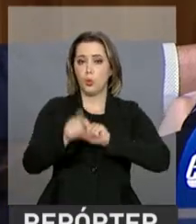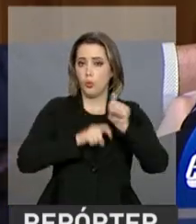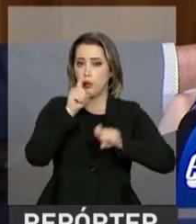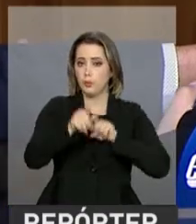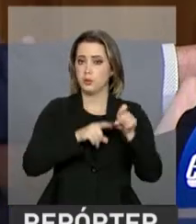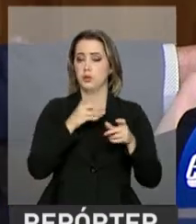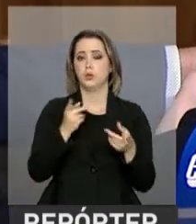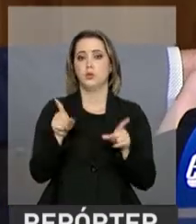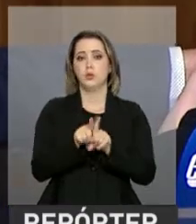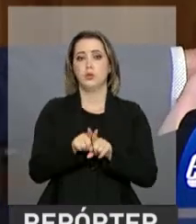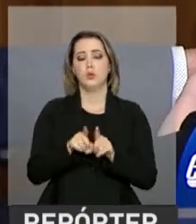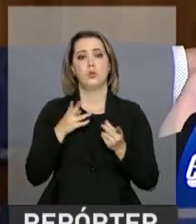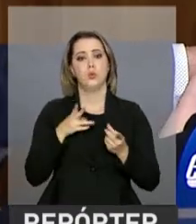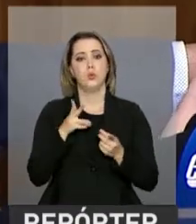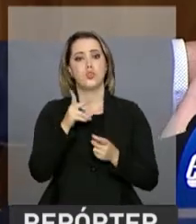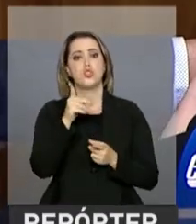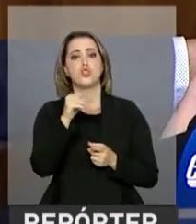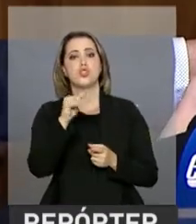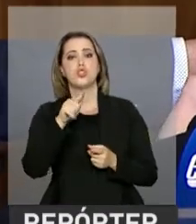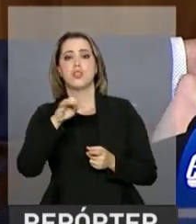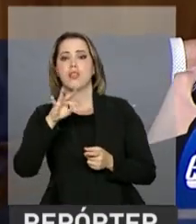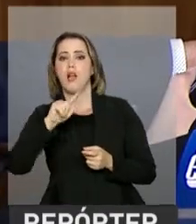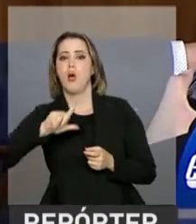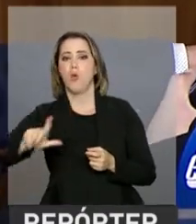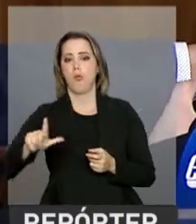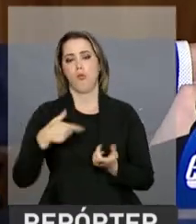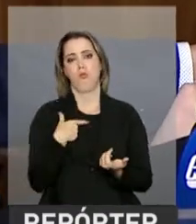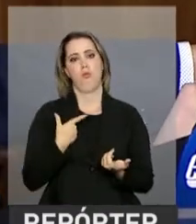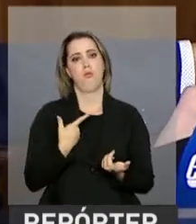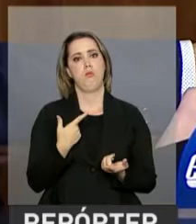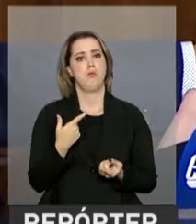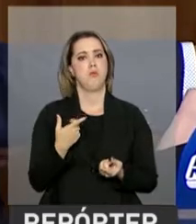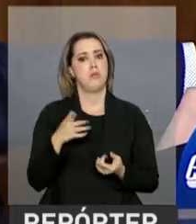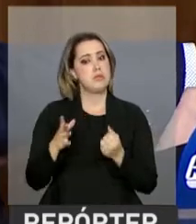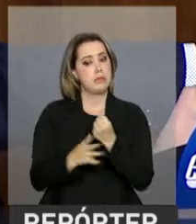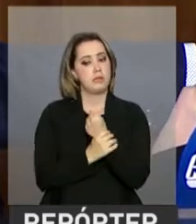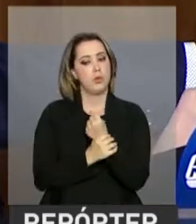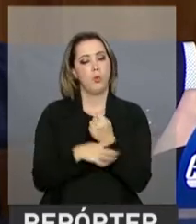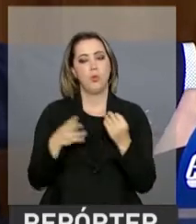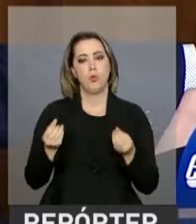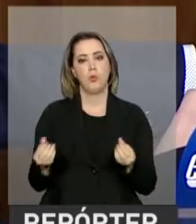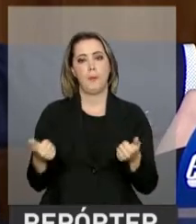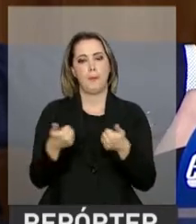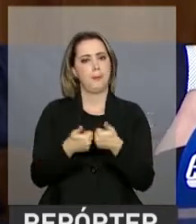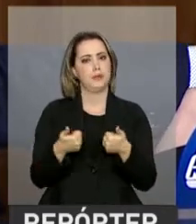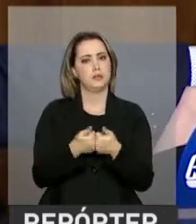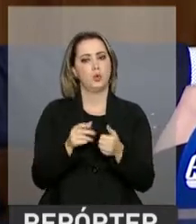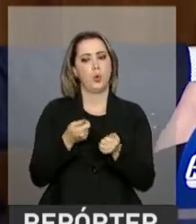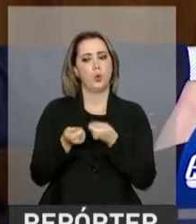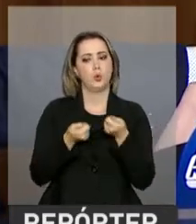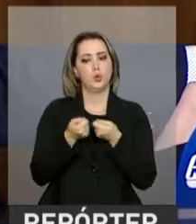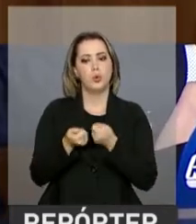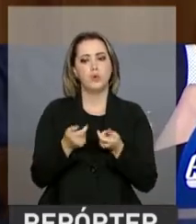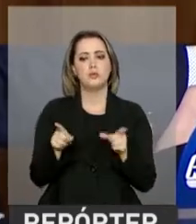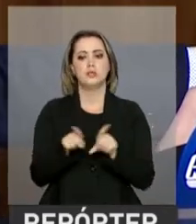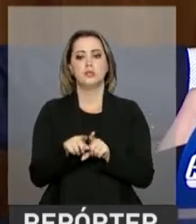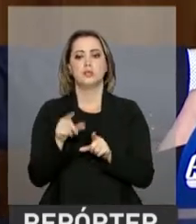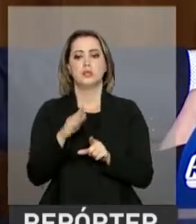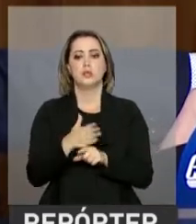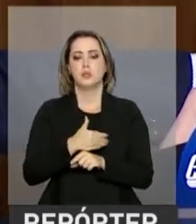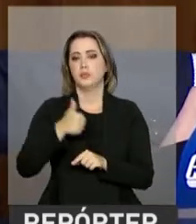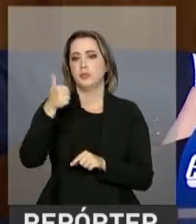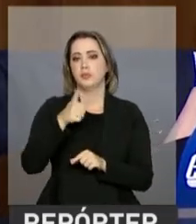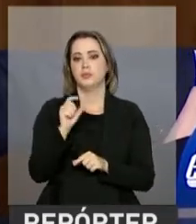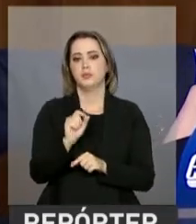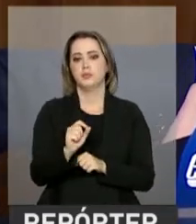operacionalizado de uma maneira digital, de maneira que seja mais seguro, propicie melhor controle, seja